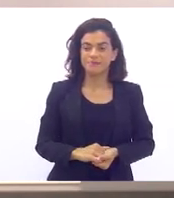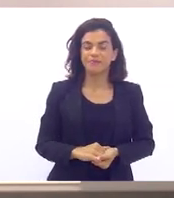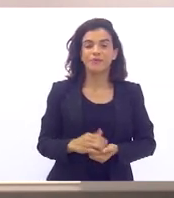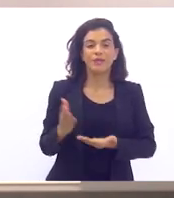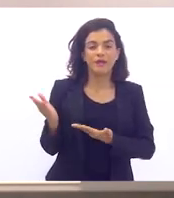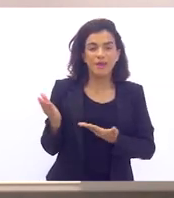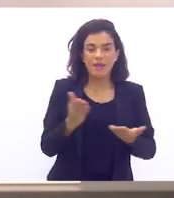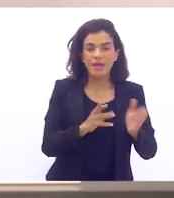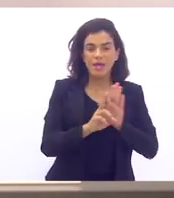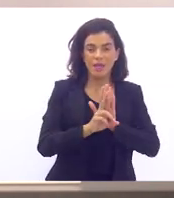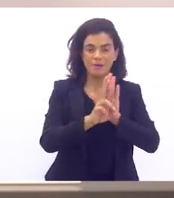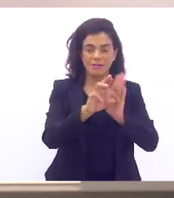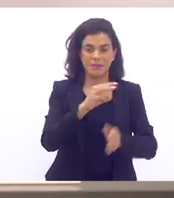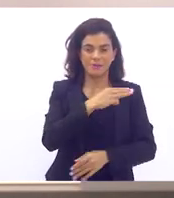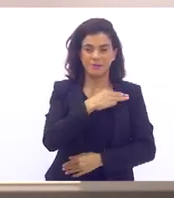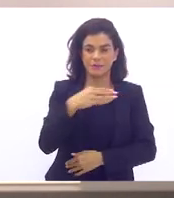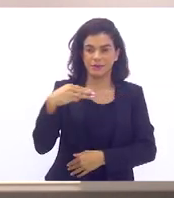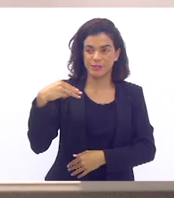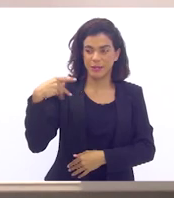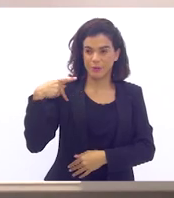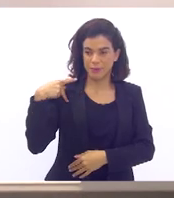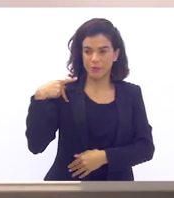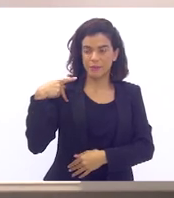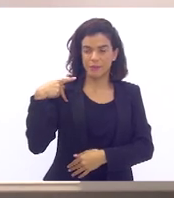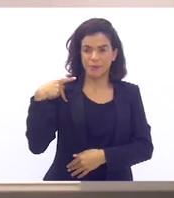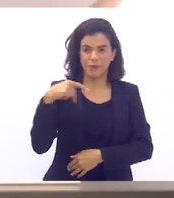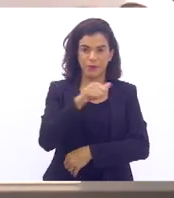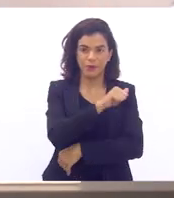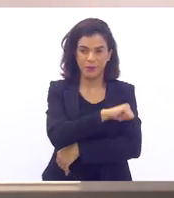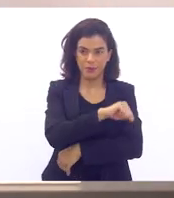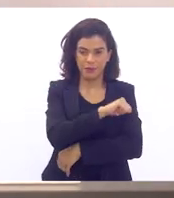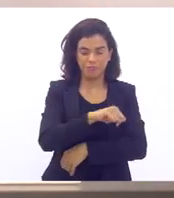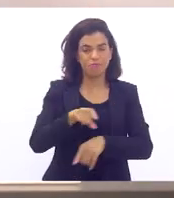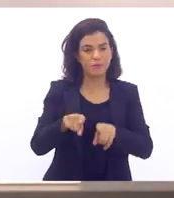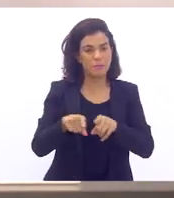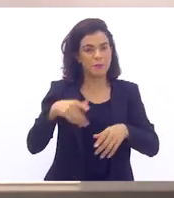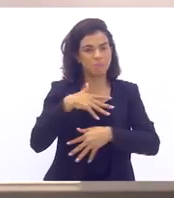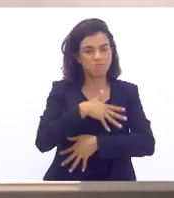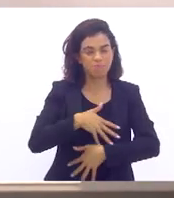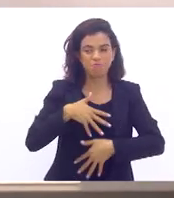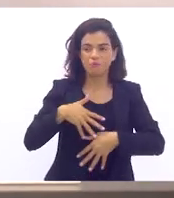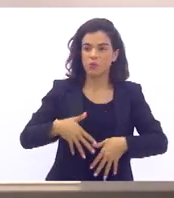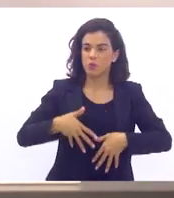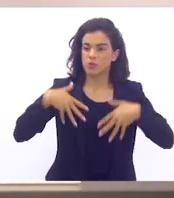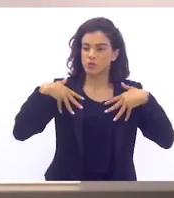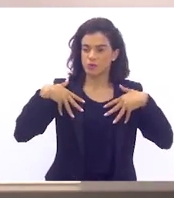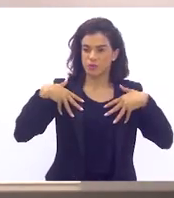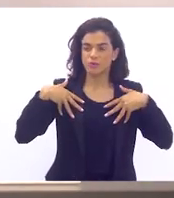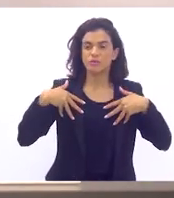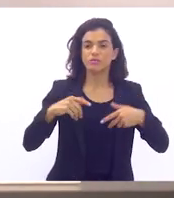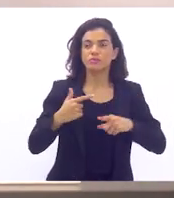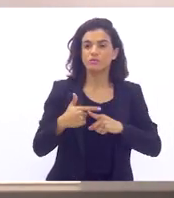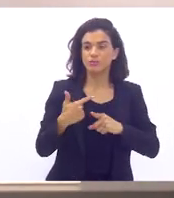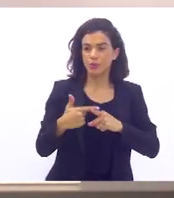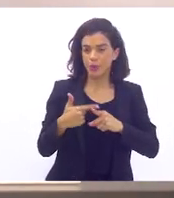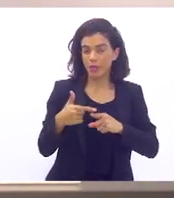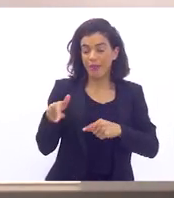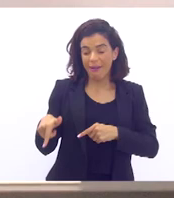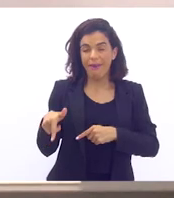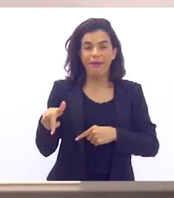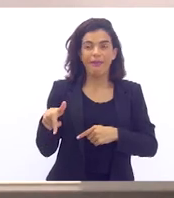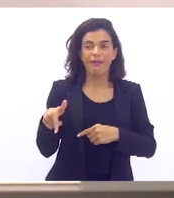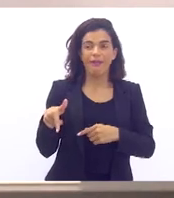representando o Ministério Público do Estado do Rio de Janeiro e muito nos honra a presença do Ministério Público aqui porque é quem conta